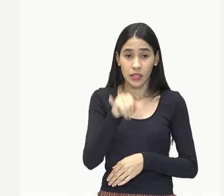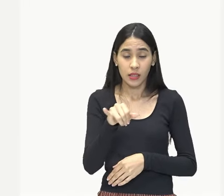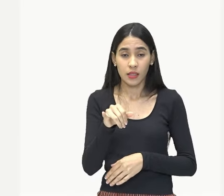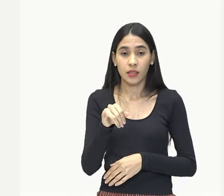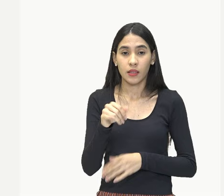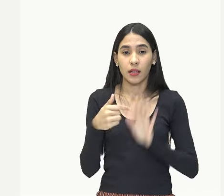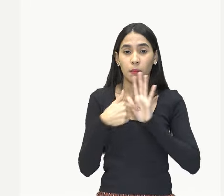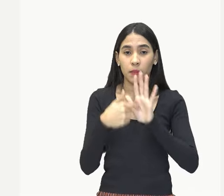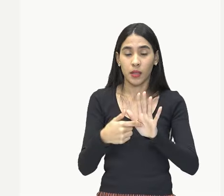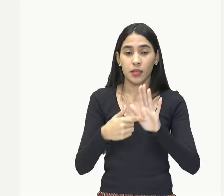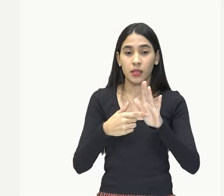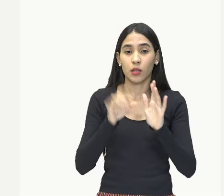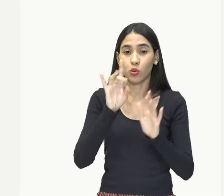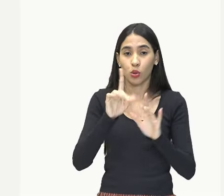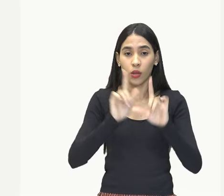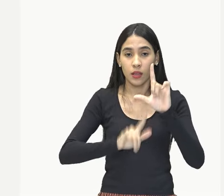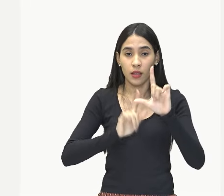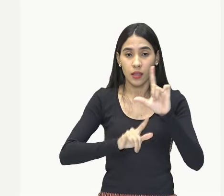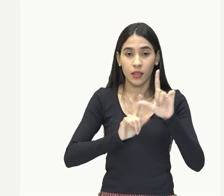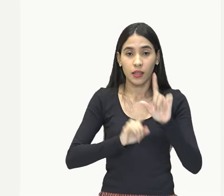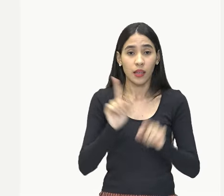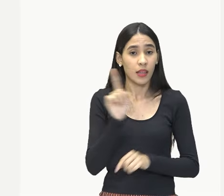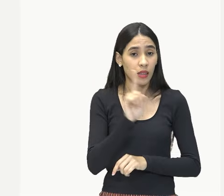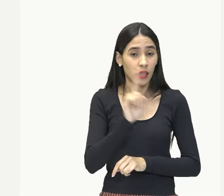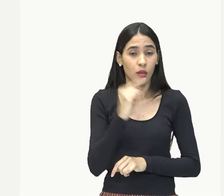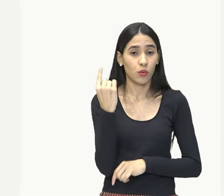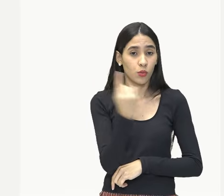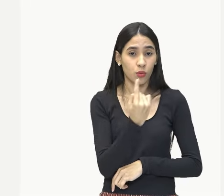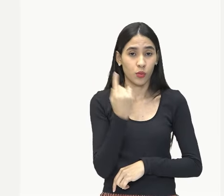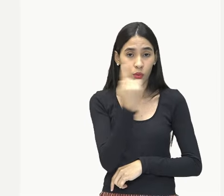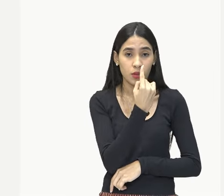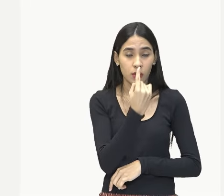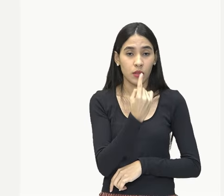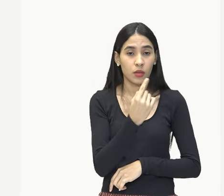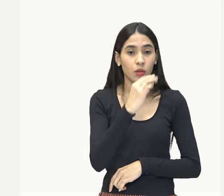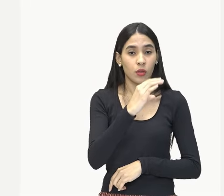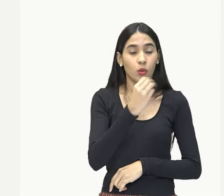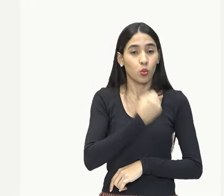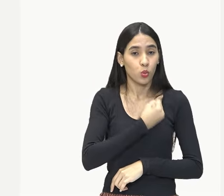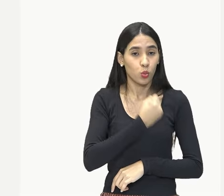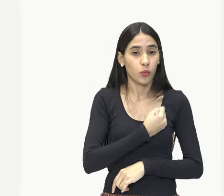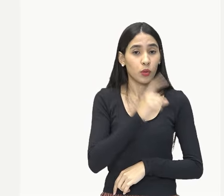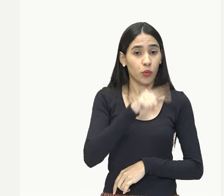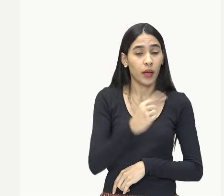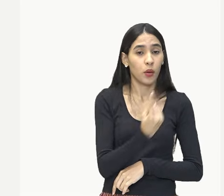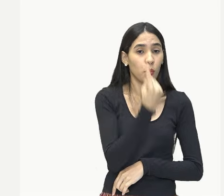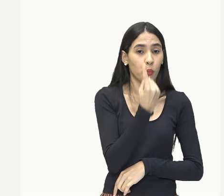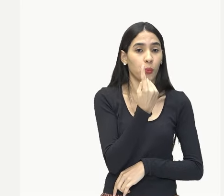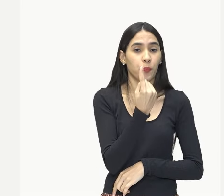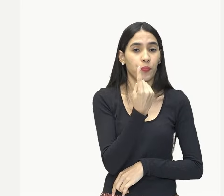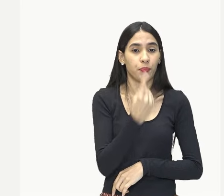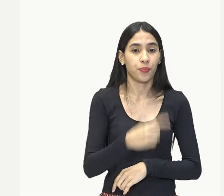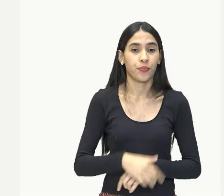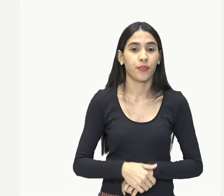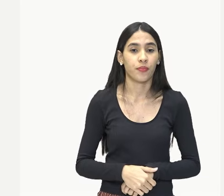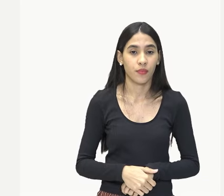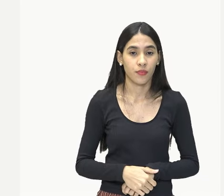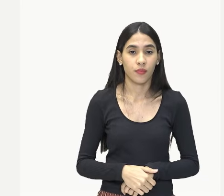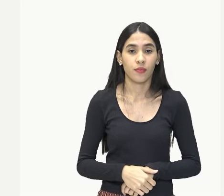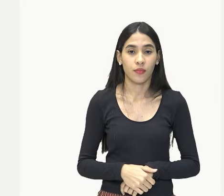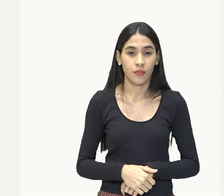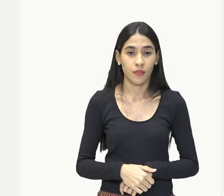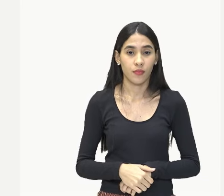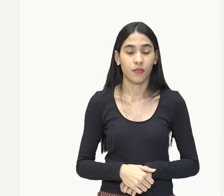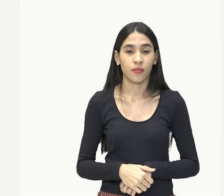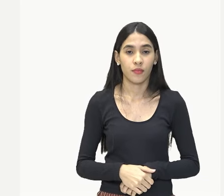parte literal, ela não está sozinha. O coeficiente desse monômio aqui é 1. Tudo